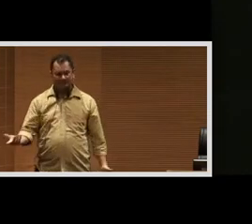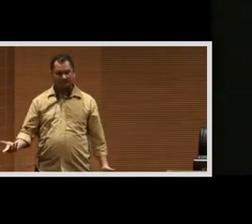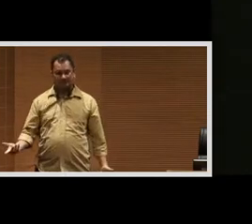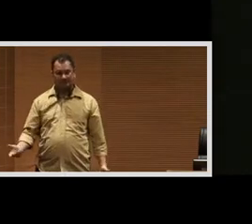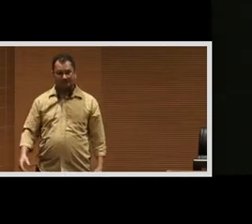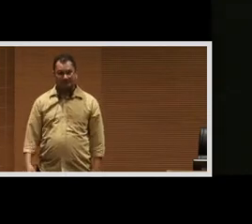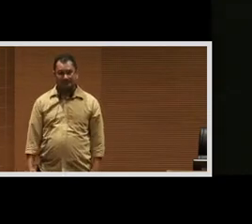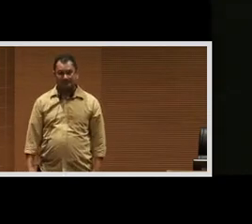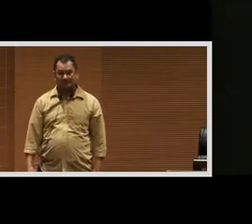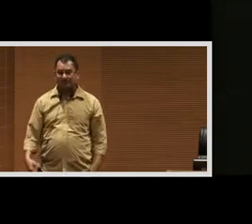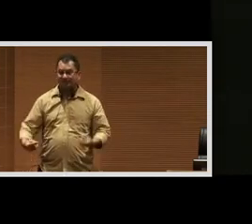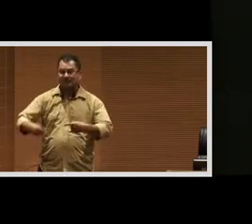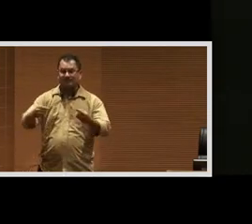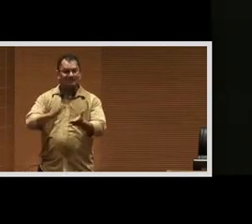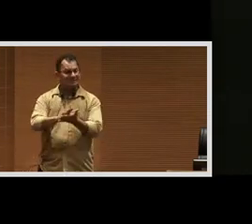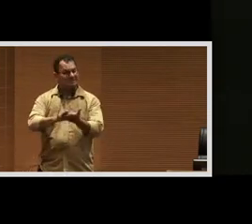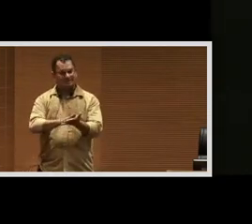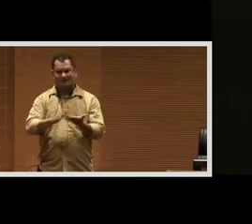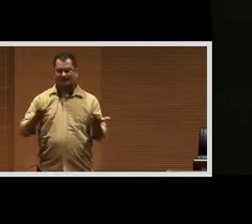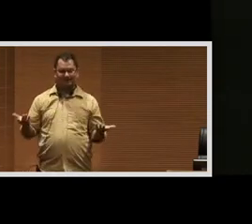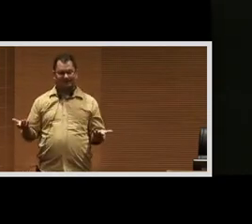não se discute nada, né?